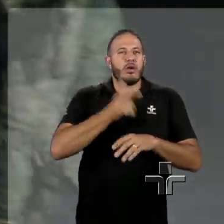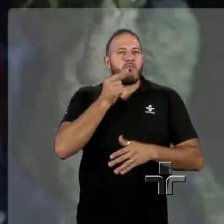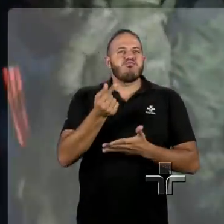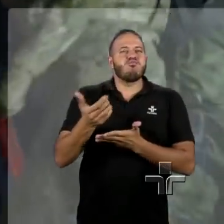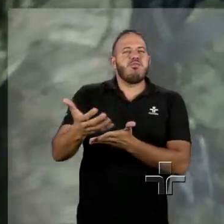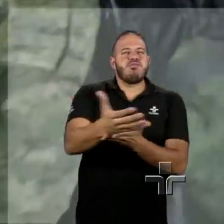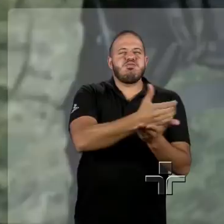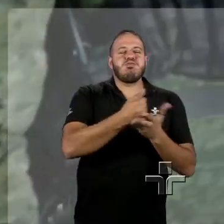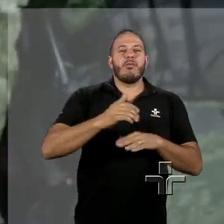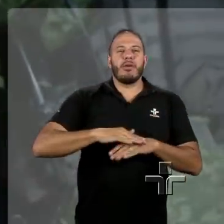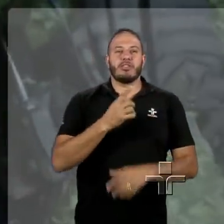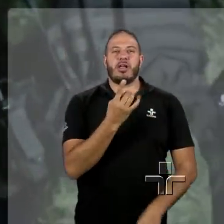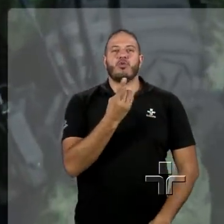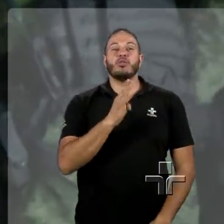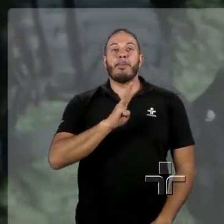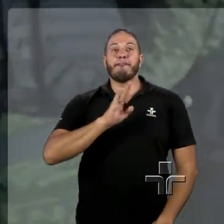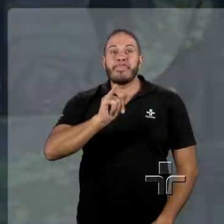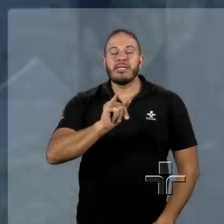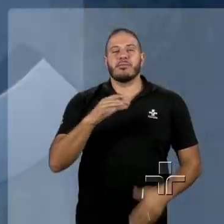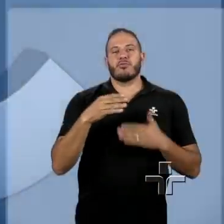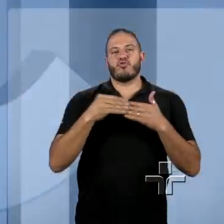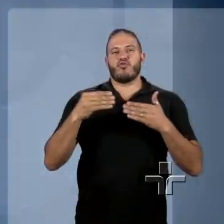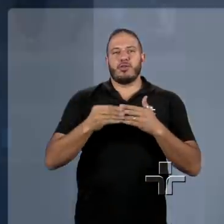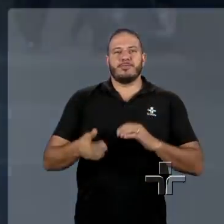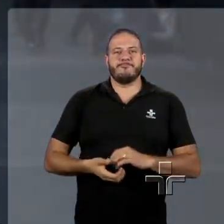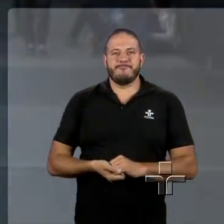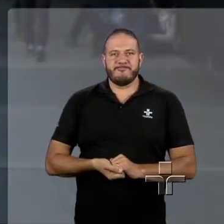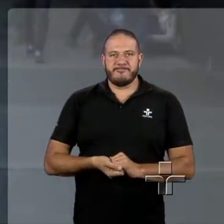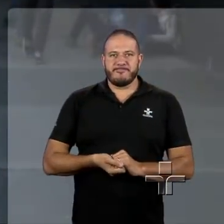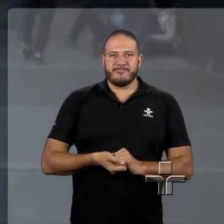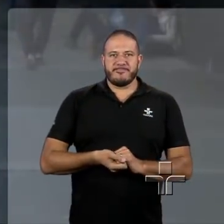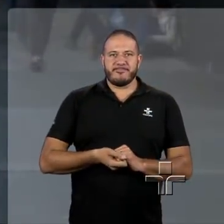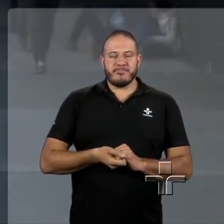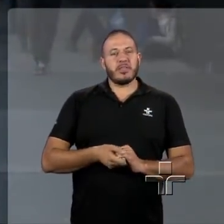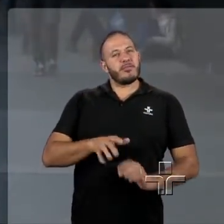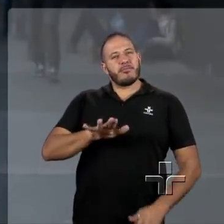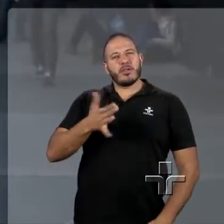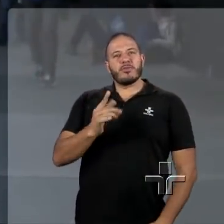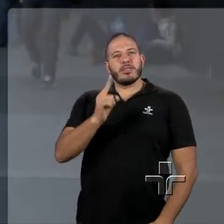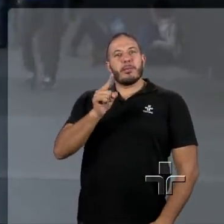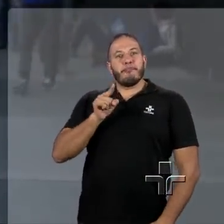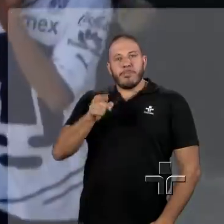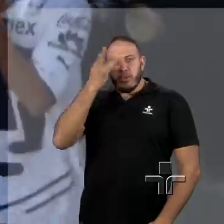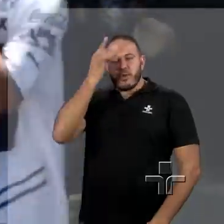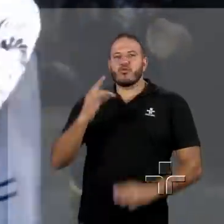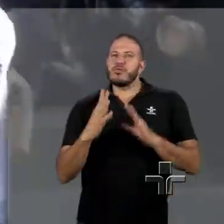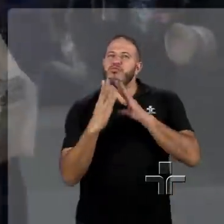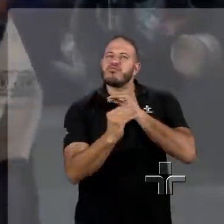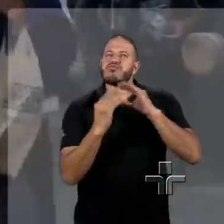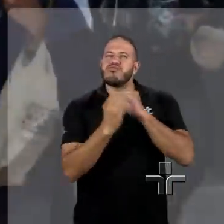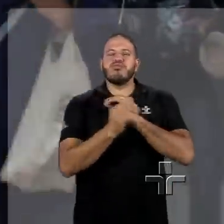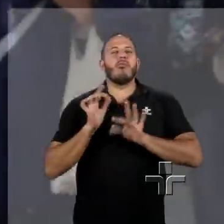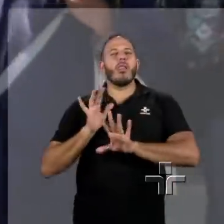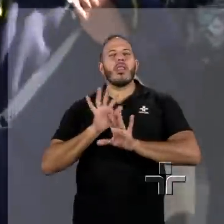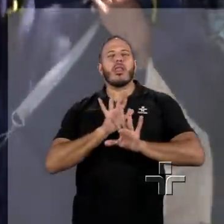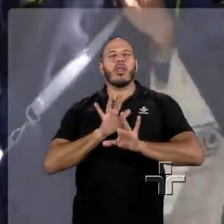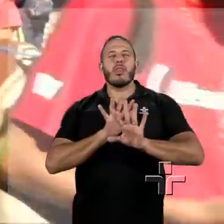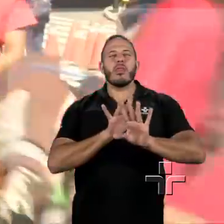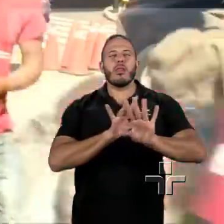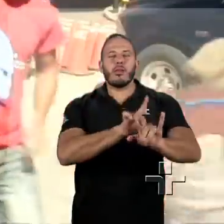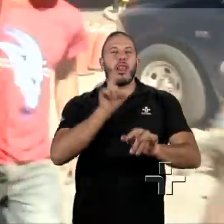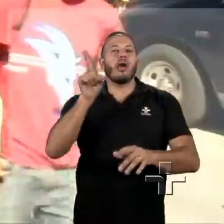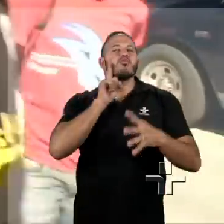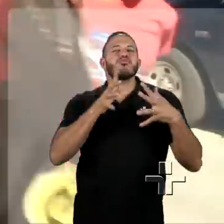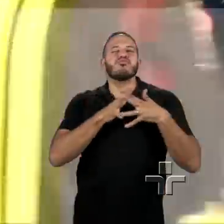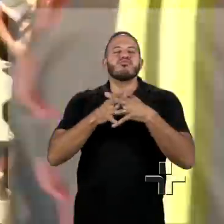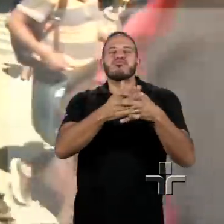de 14 bilhões de dólares. Cerca de 1000 imigrantes que caminham rumo aos Estados Unidos